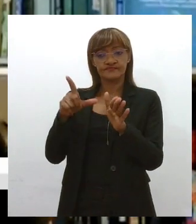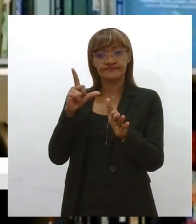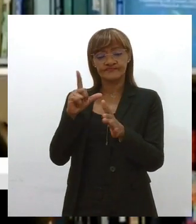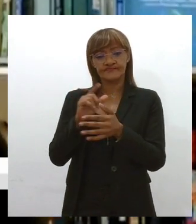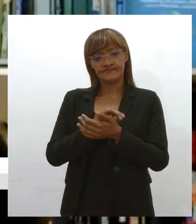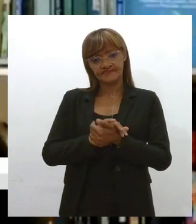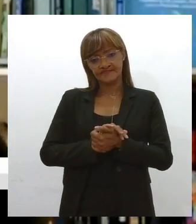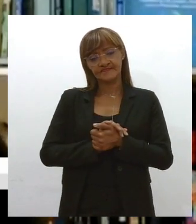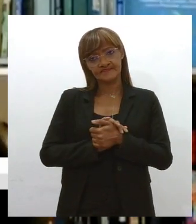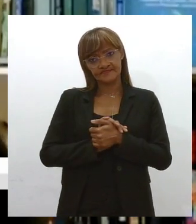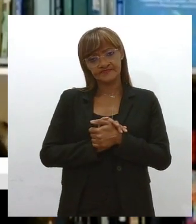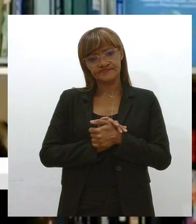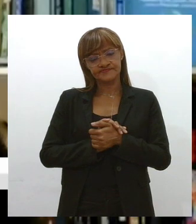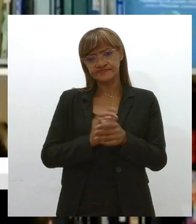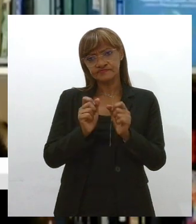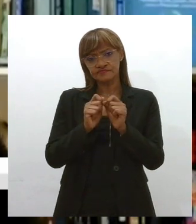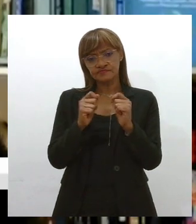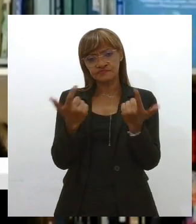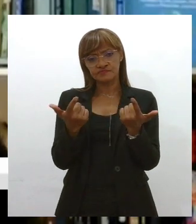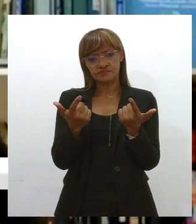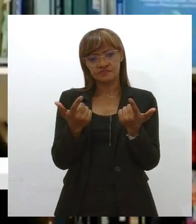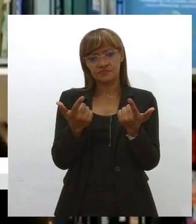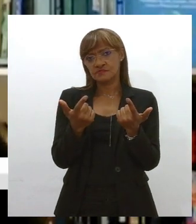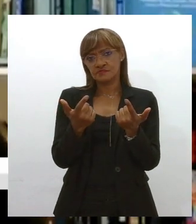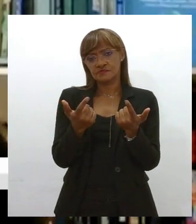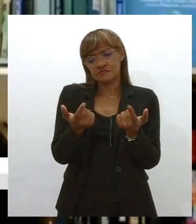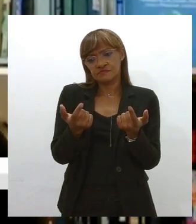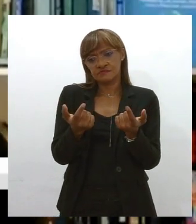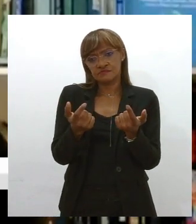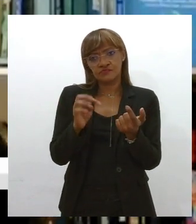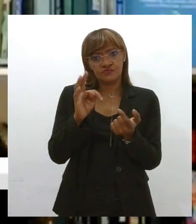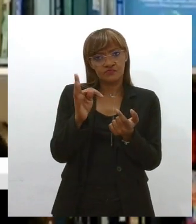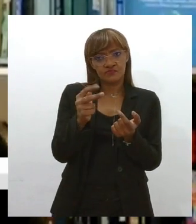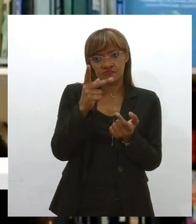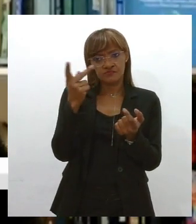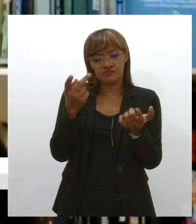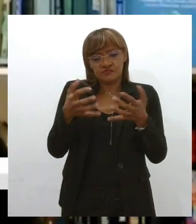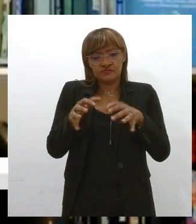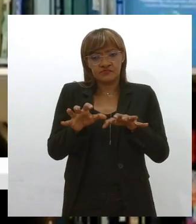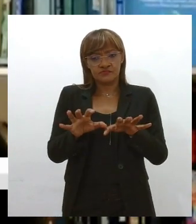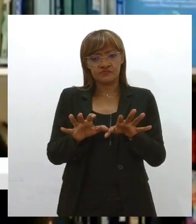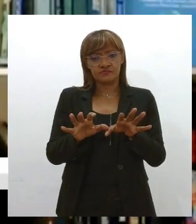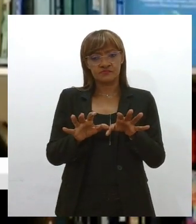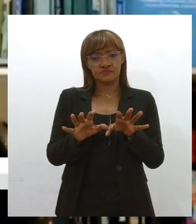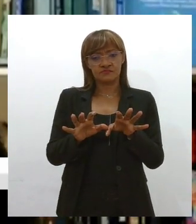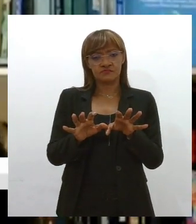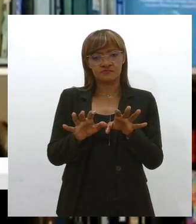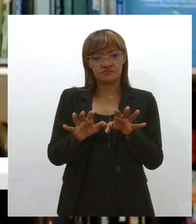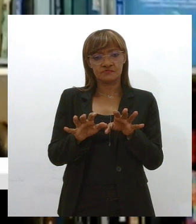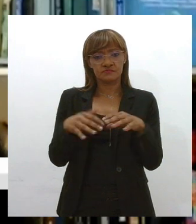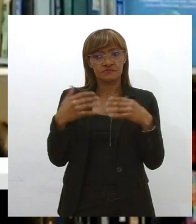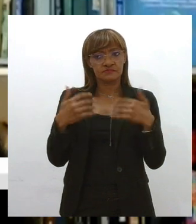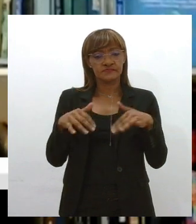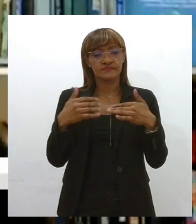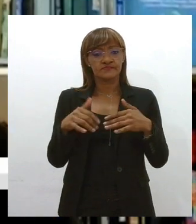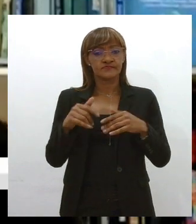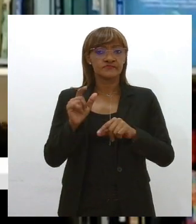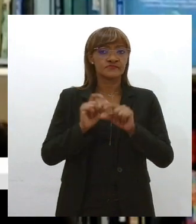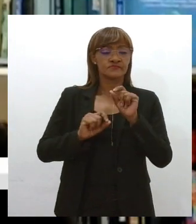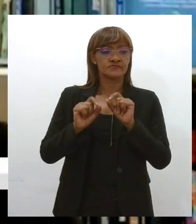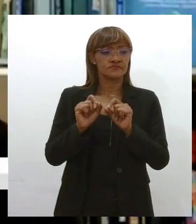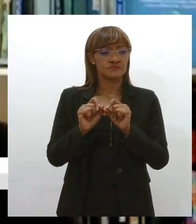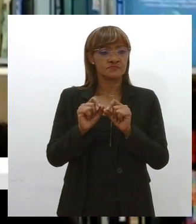né? Claro que contra a nossa vontade, assim, foi algo que fugiu do controle de todo mundo e fez com que essa morte acabasse